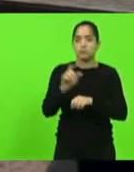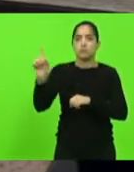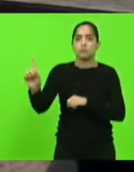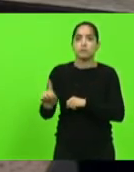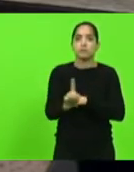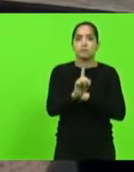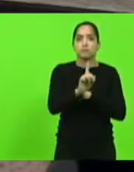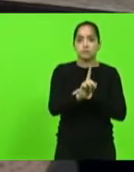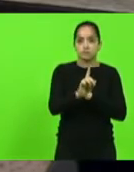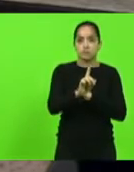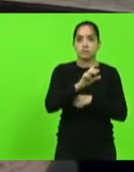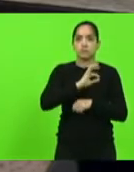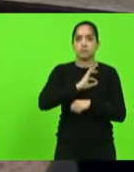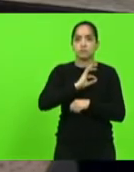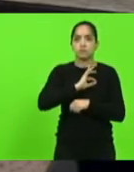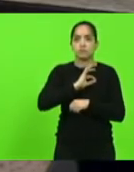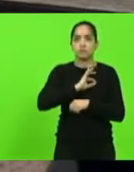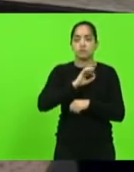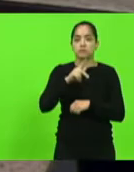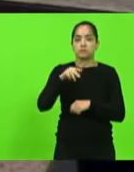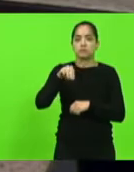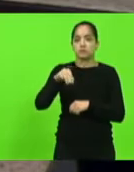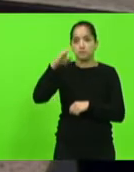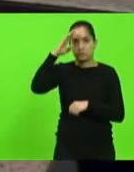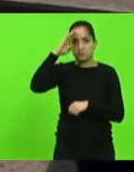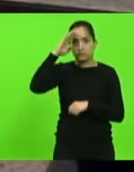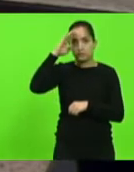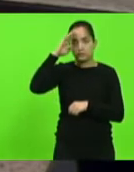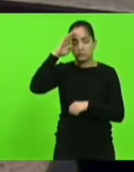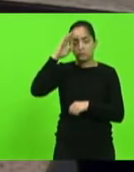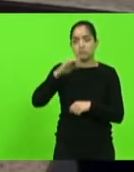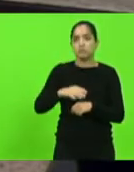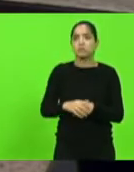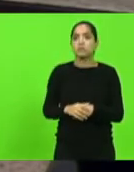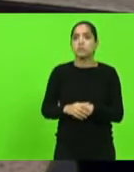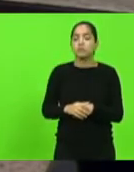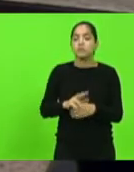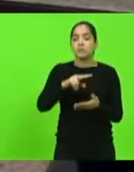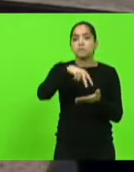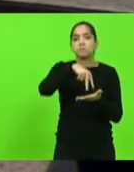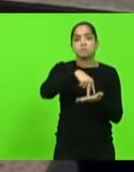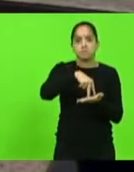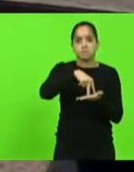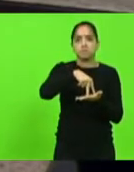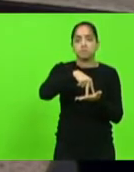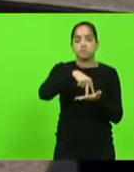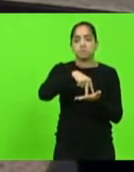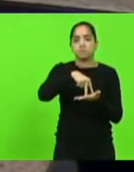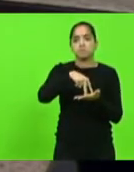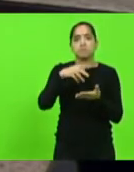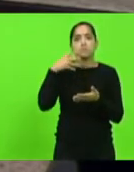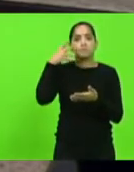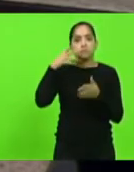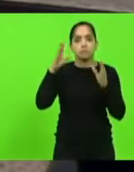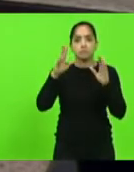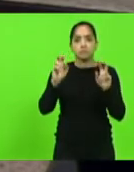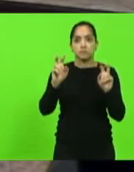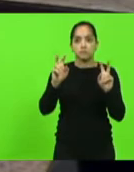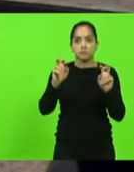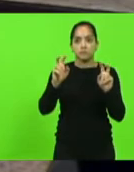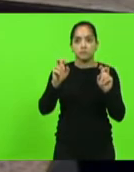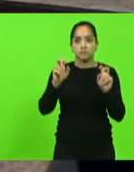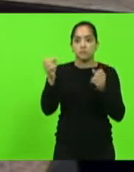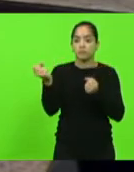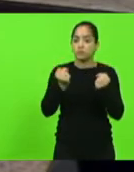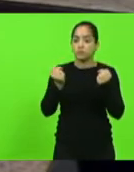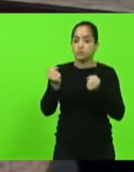comandante-geral da Polícia Militar de Santa Catarina, coronel Dionê Tonetti, fizesse o uso da palavra para falar acerca do tema No trânsito, sua